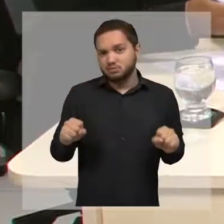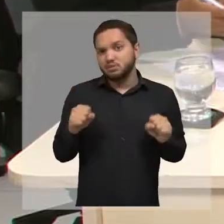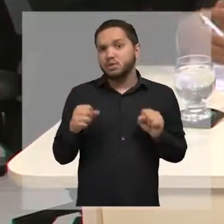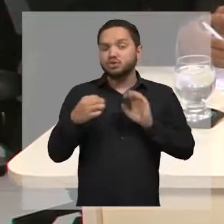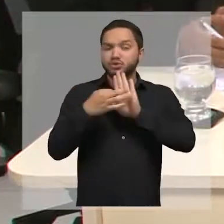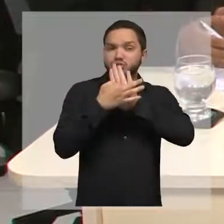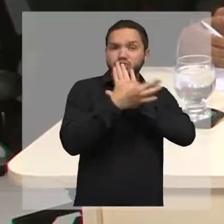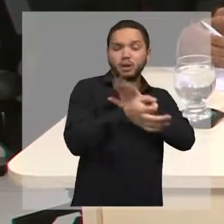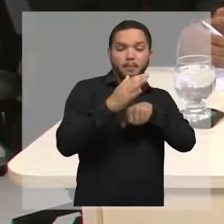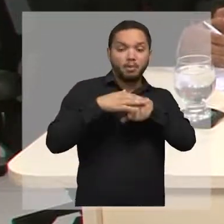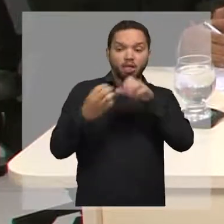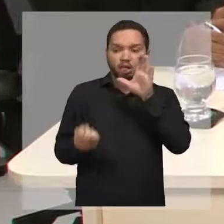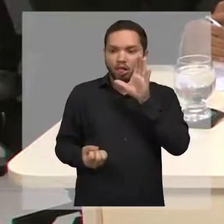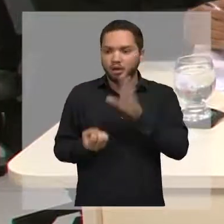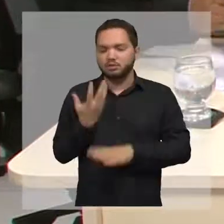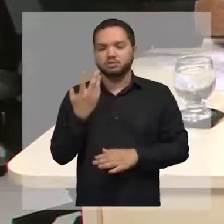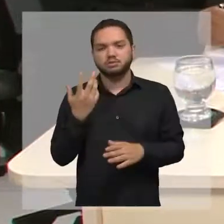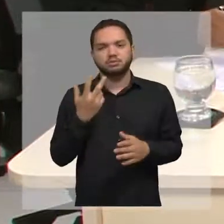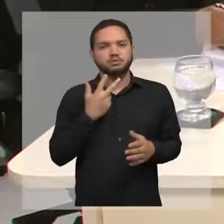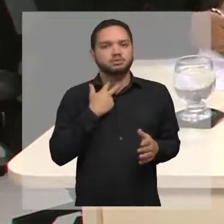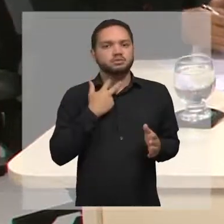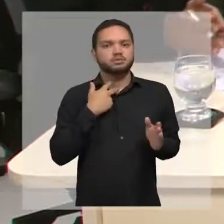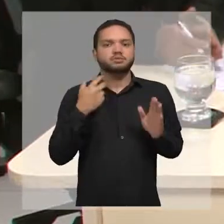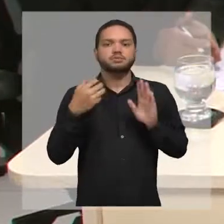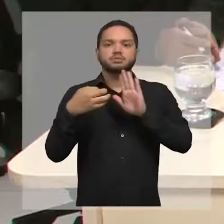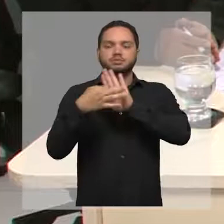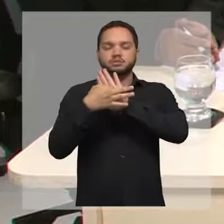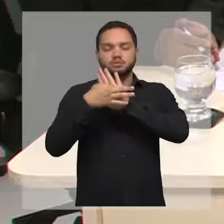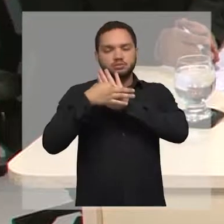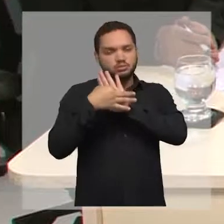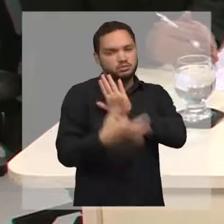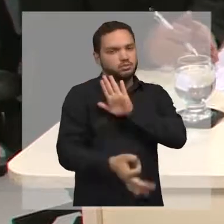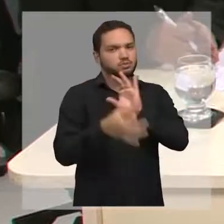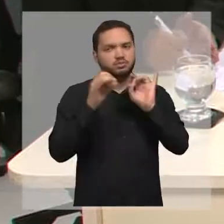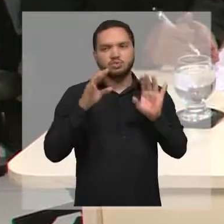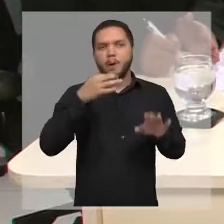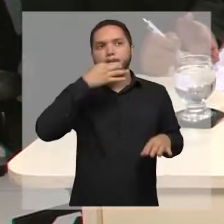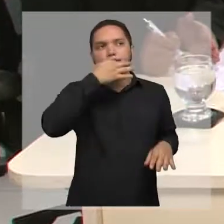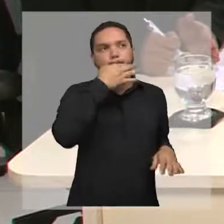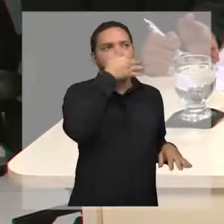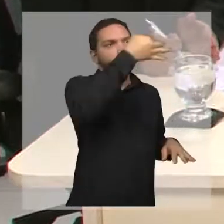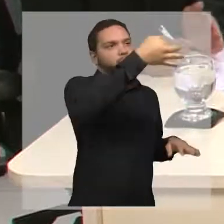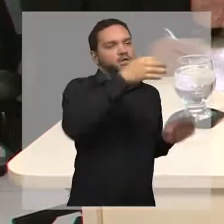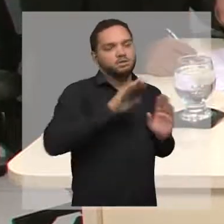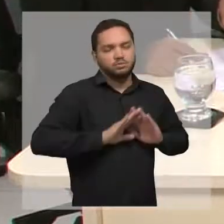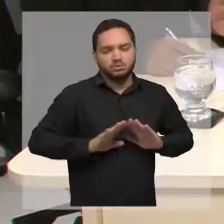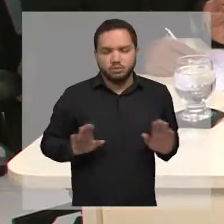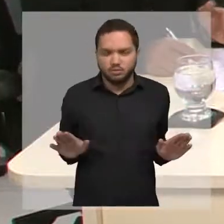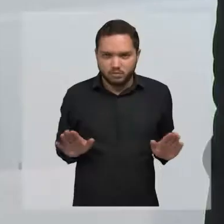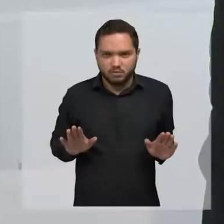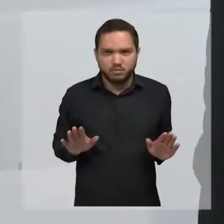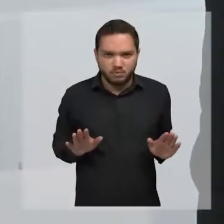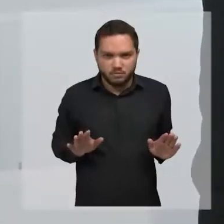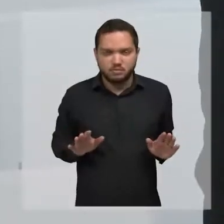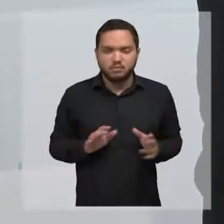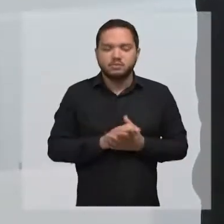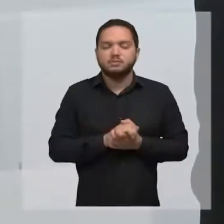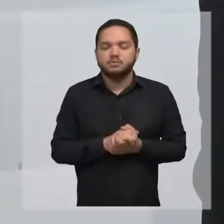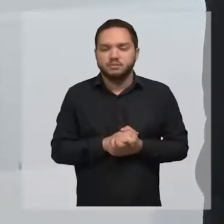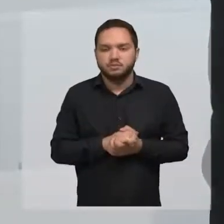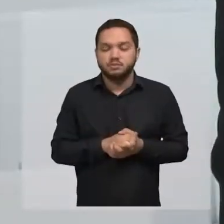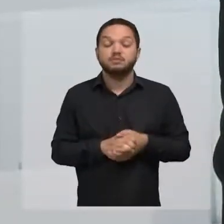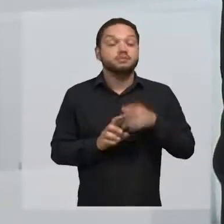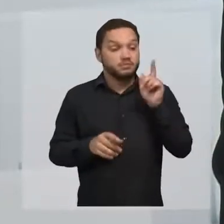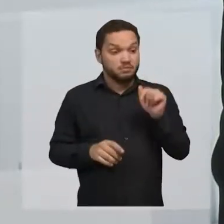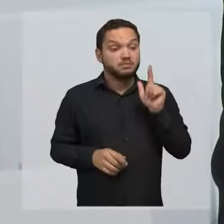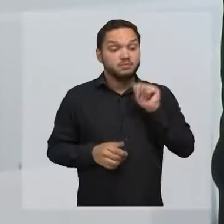pode fazer essa indicação, né? Ele não pode ordenar o gasto, a despesa, mas ele pode fazer, pela